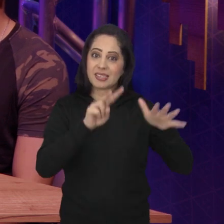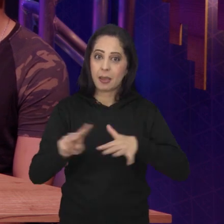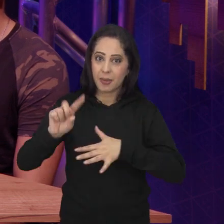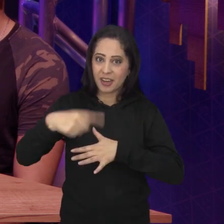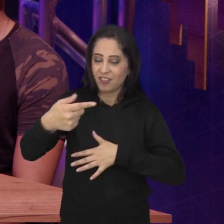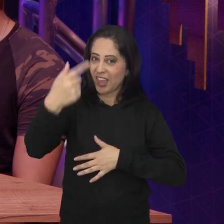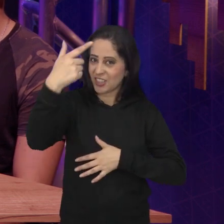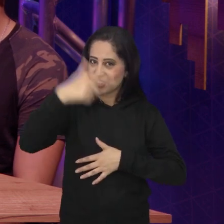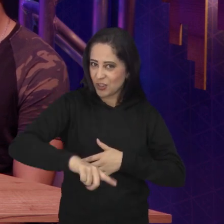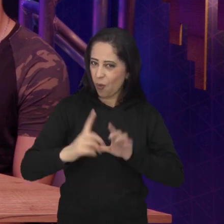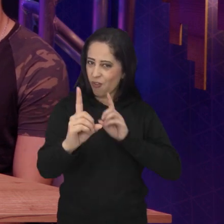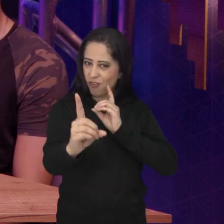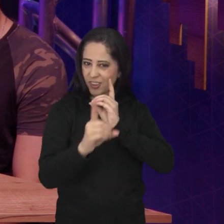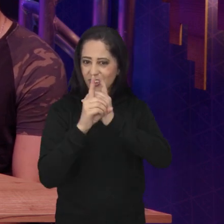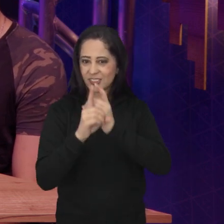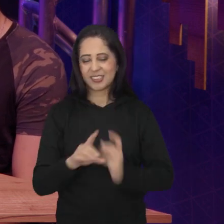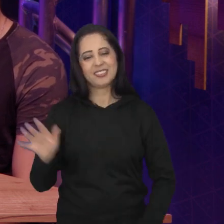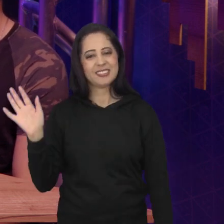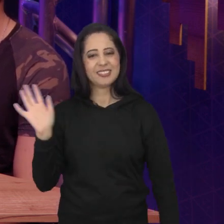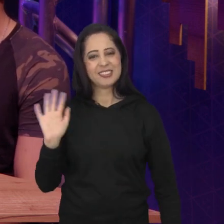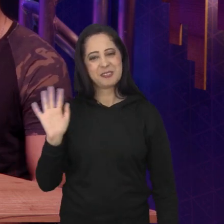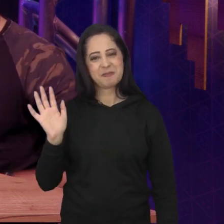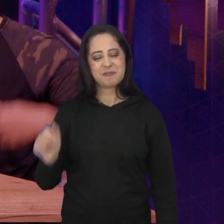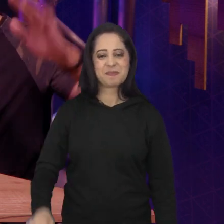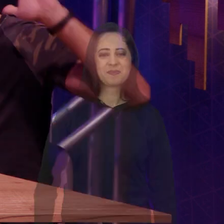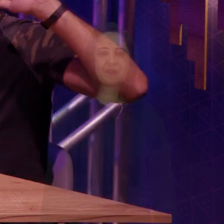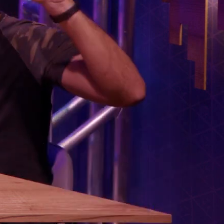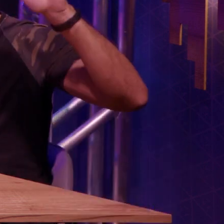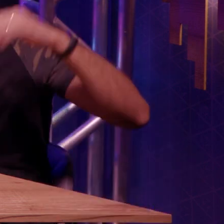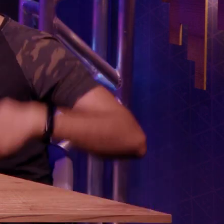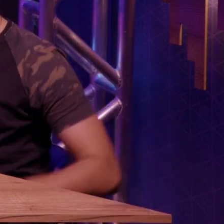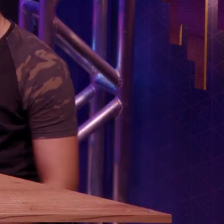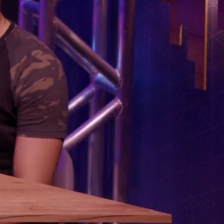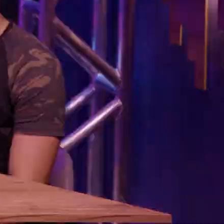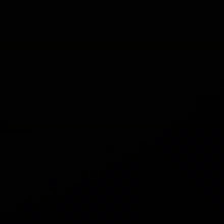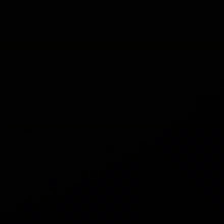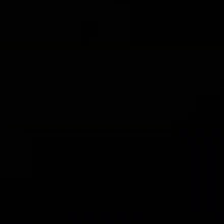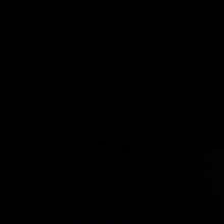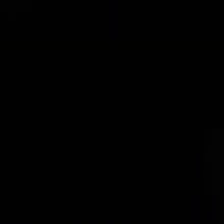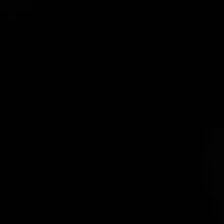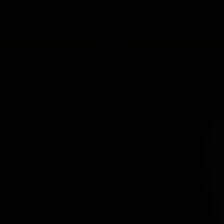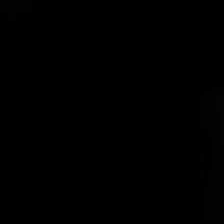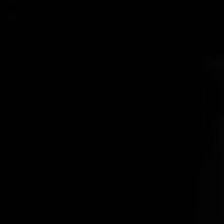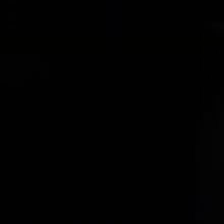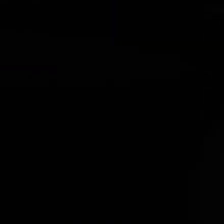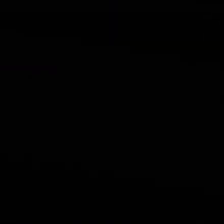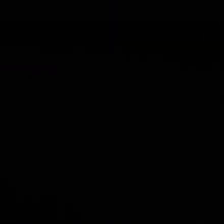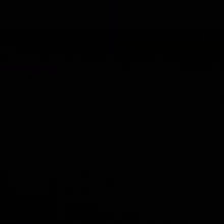a gente se encontra na semana que vem. Até mais. Tchau.